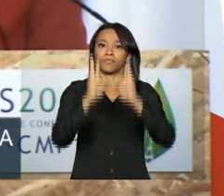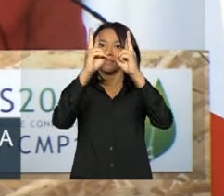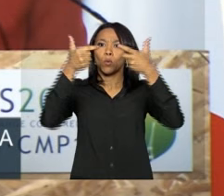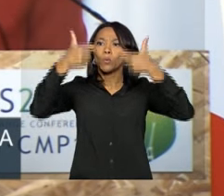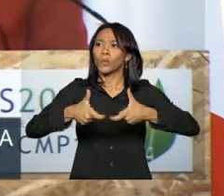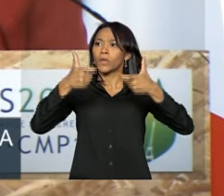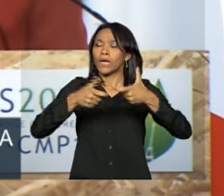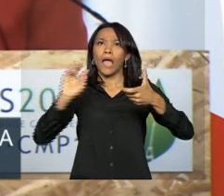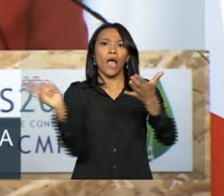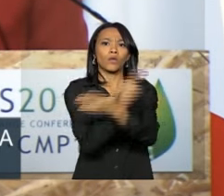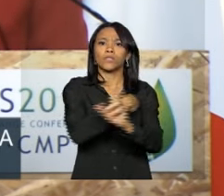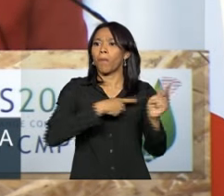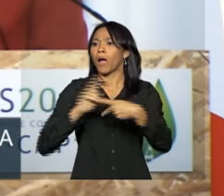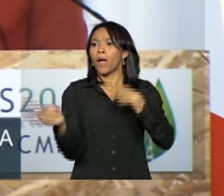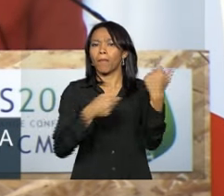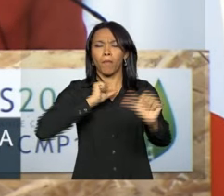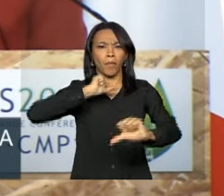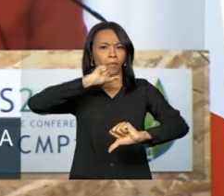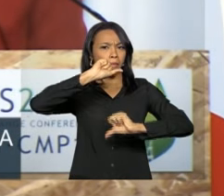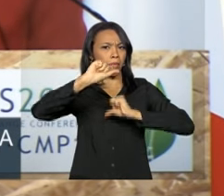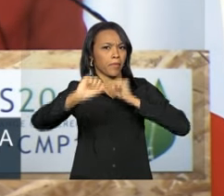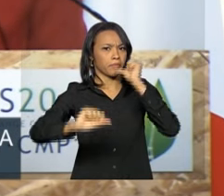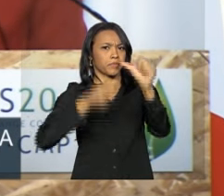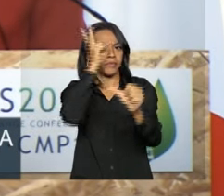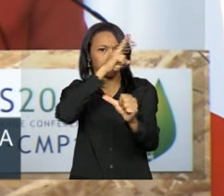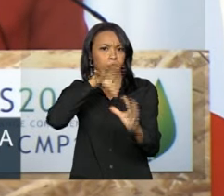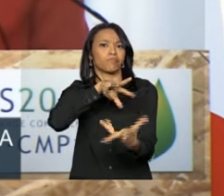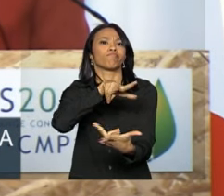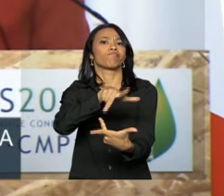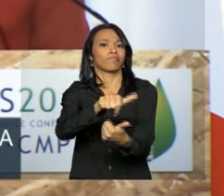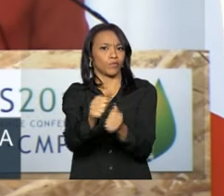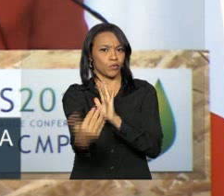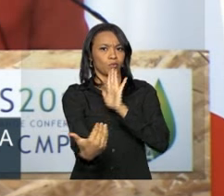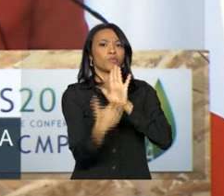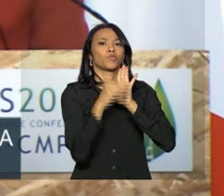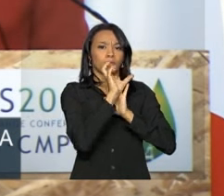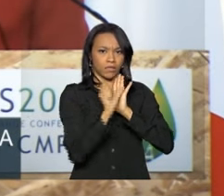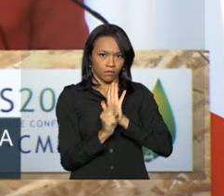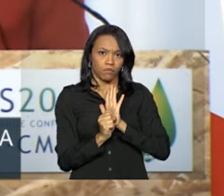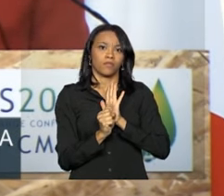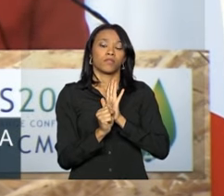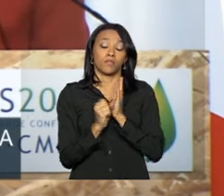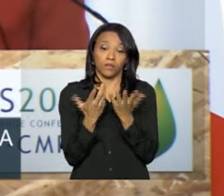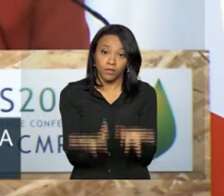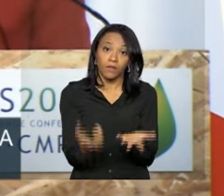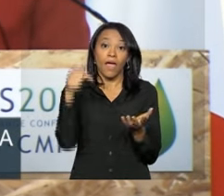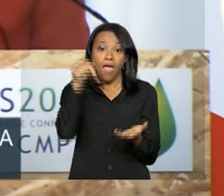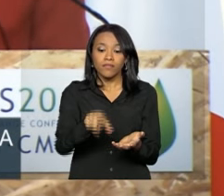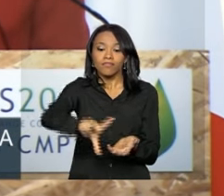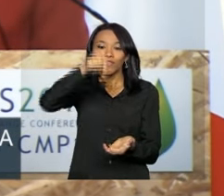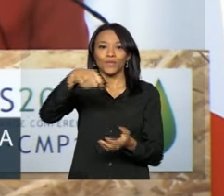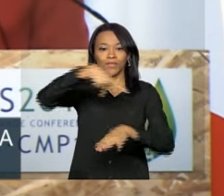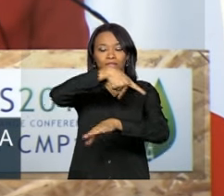grandes transformações na história do mundo nos últimos séculos. Nada mais justo, portanto, que essa cidade